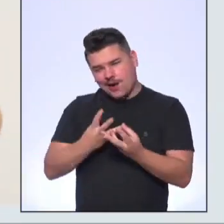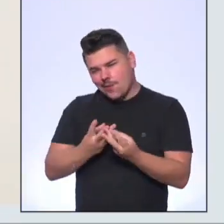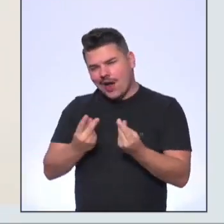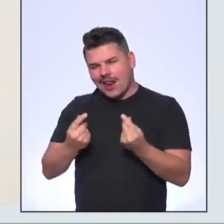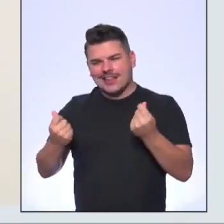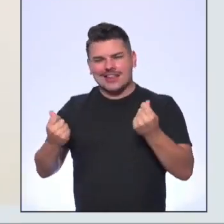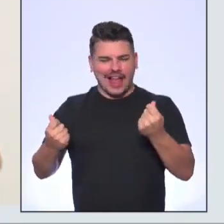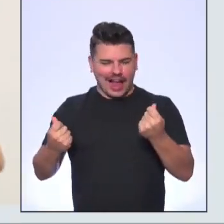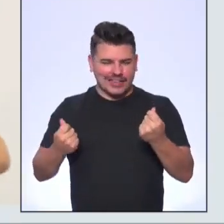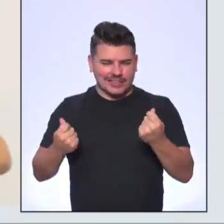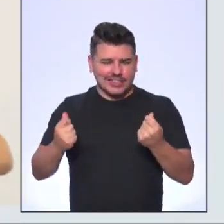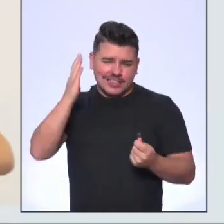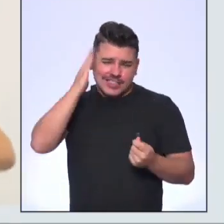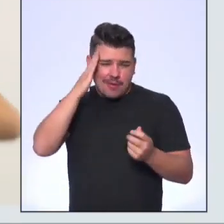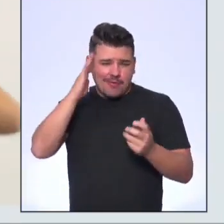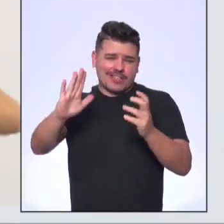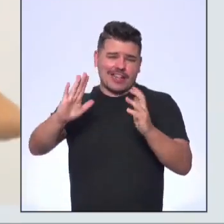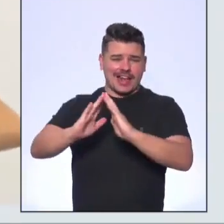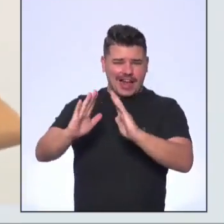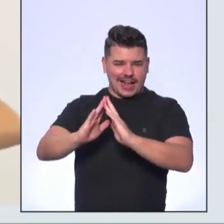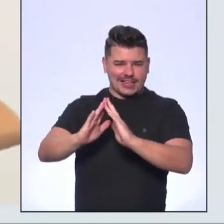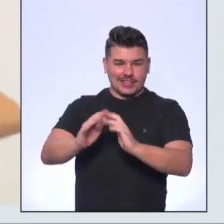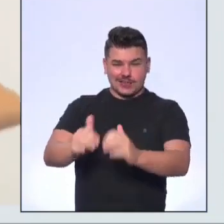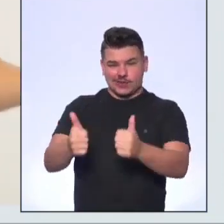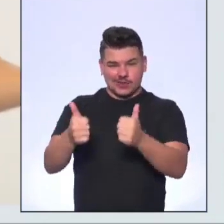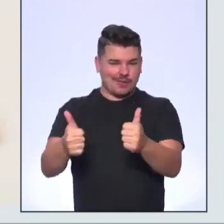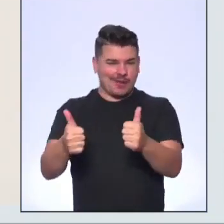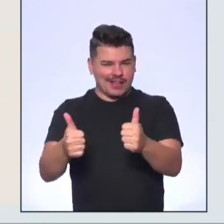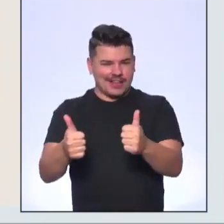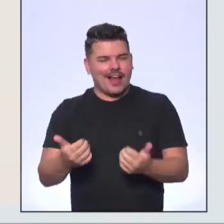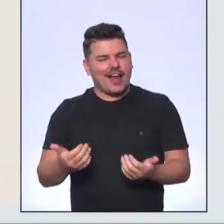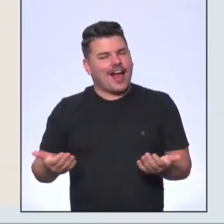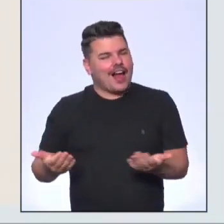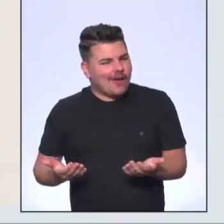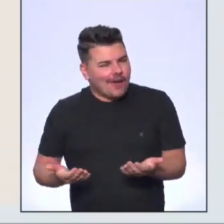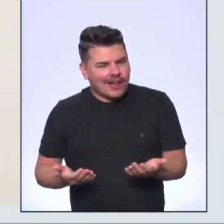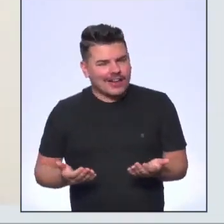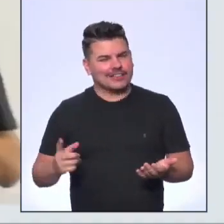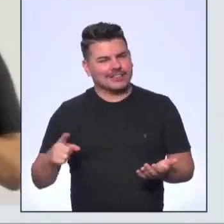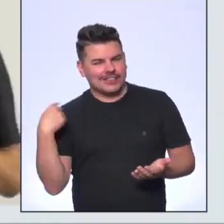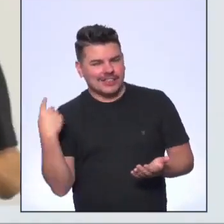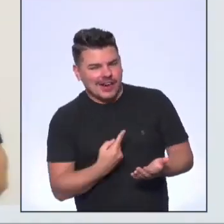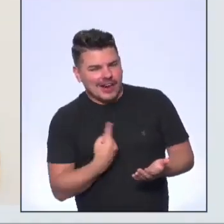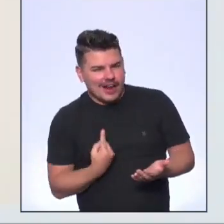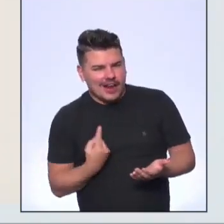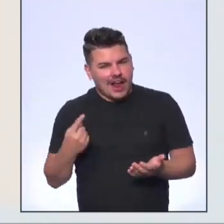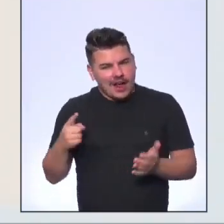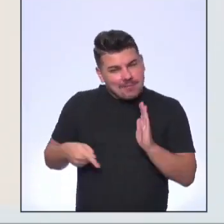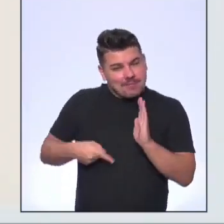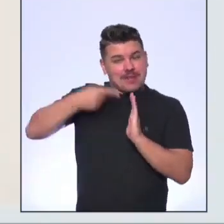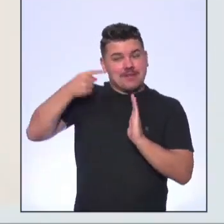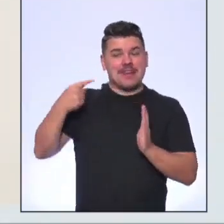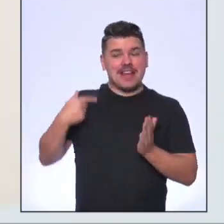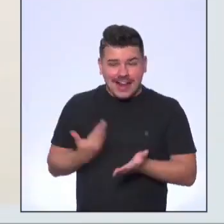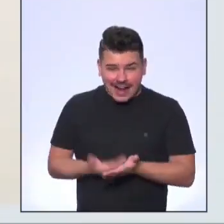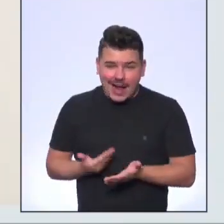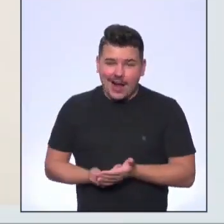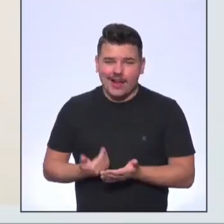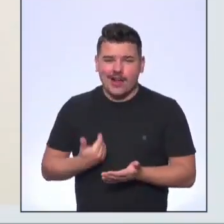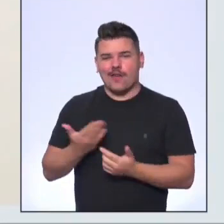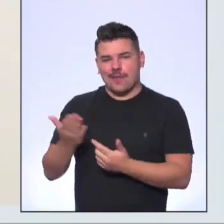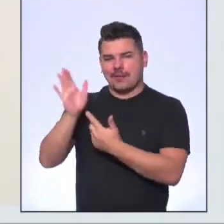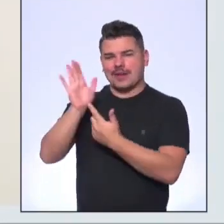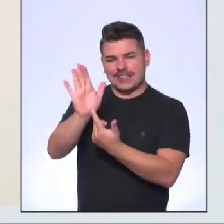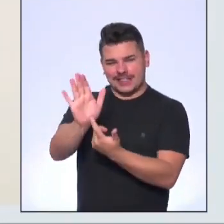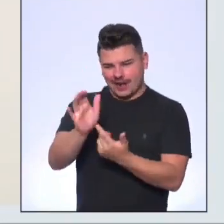à distância, certinho? Como esse é o nosso primeiro encontro, deixa eu me apresentar aqui. Como